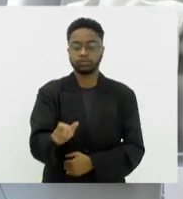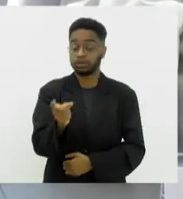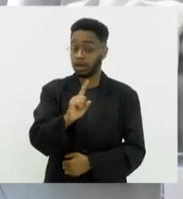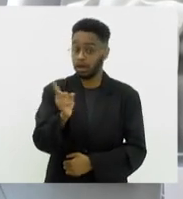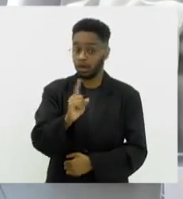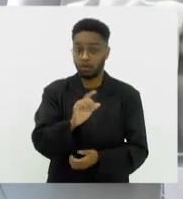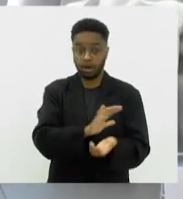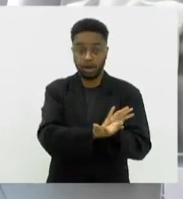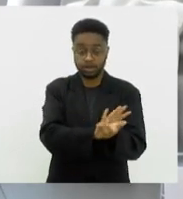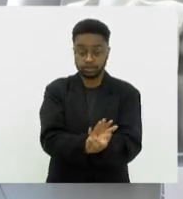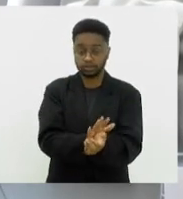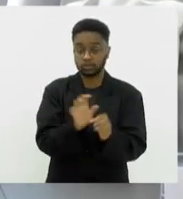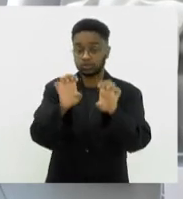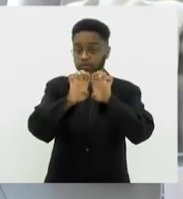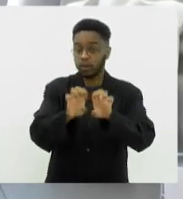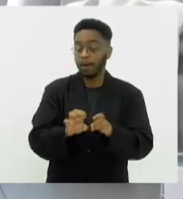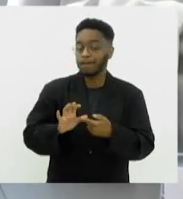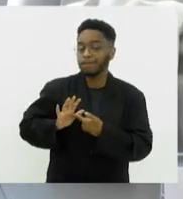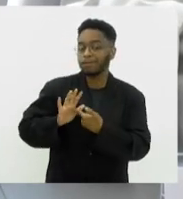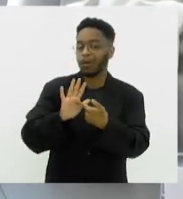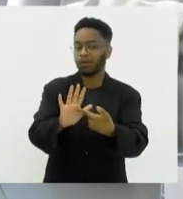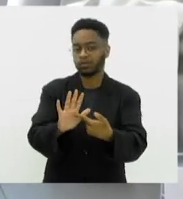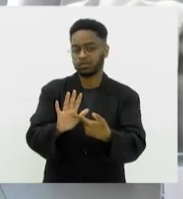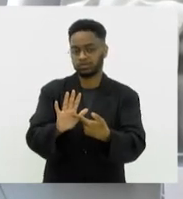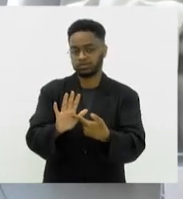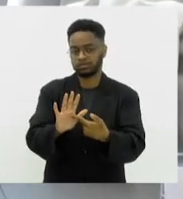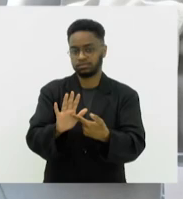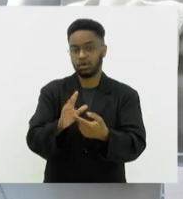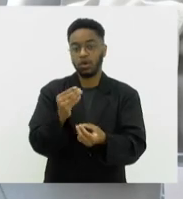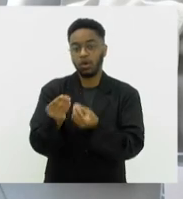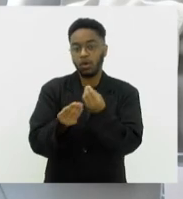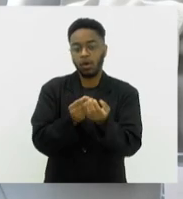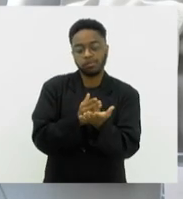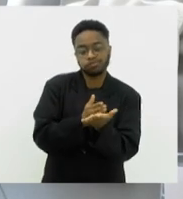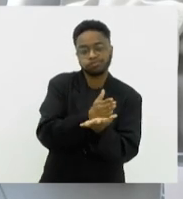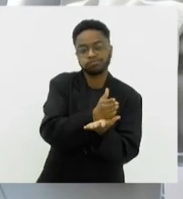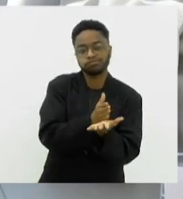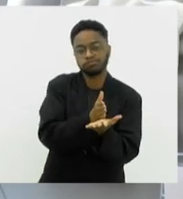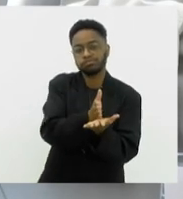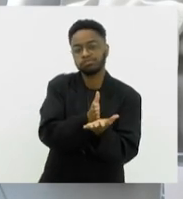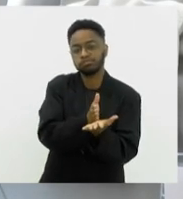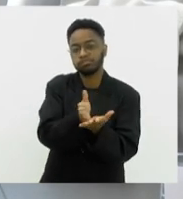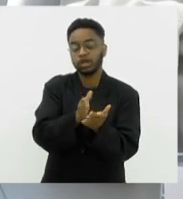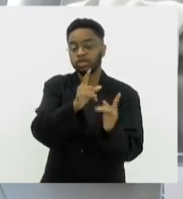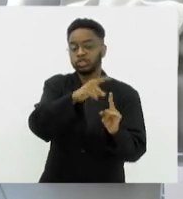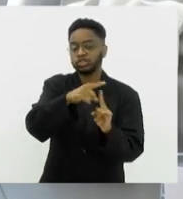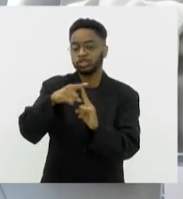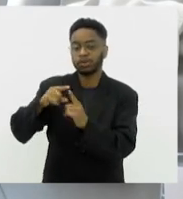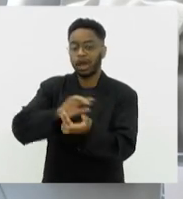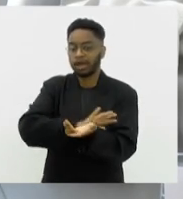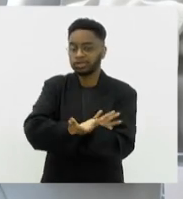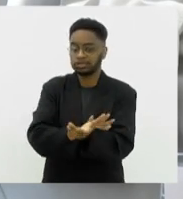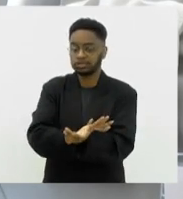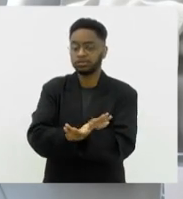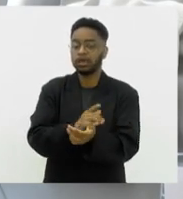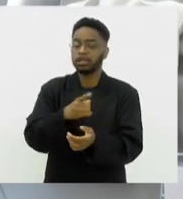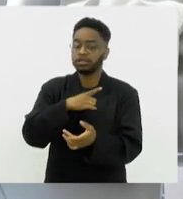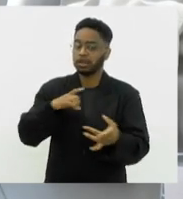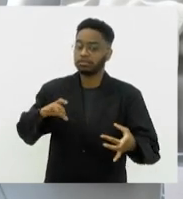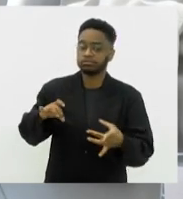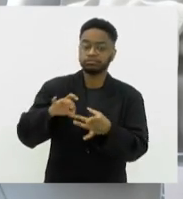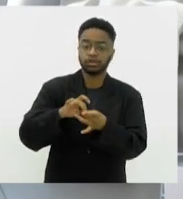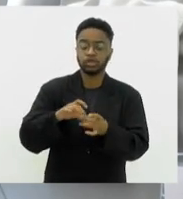demonstrar o quanto essas esses vieses racistas atravessa toda uma estrutura de